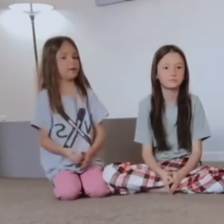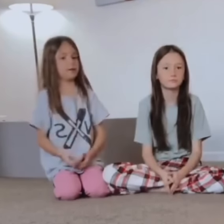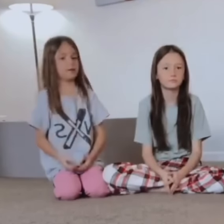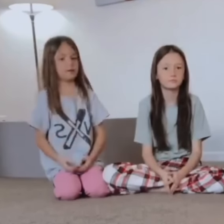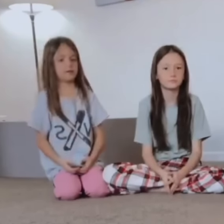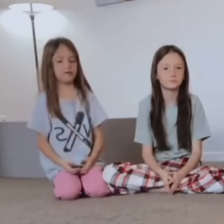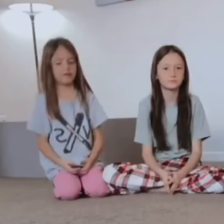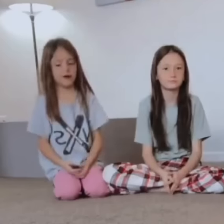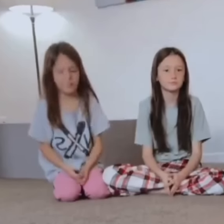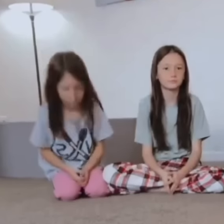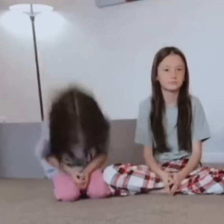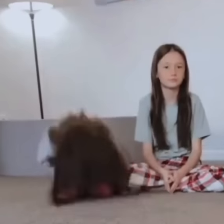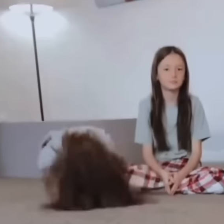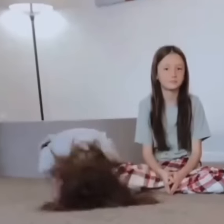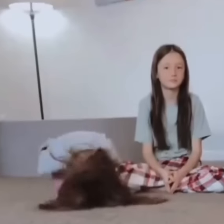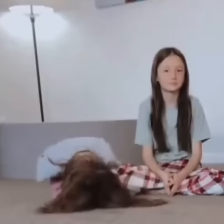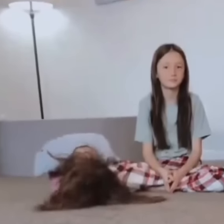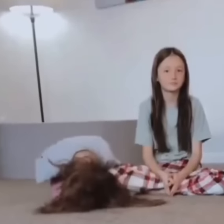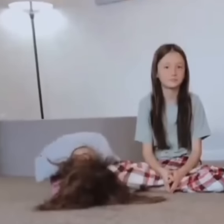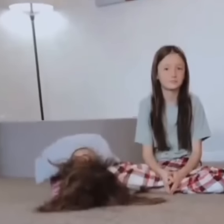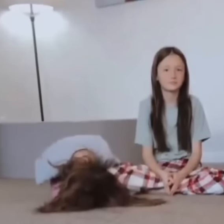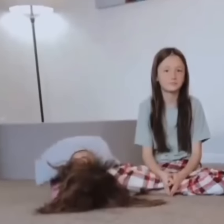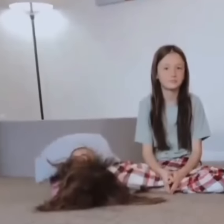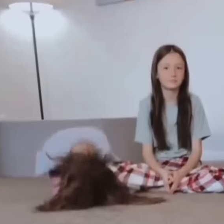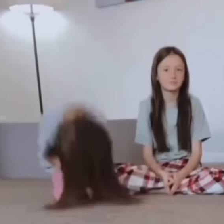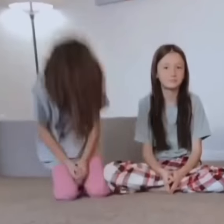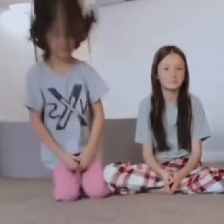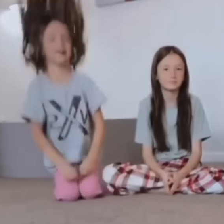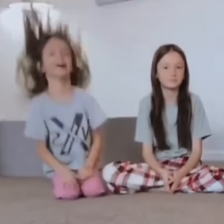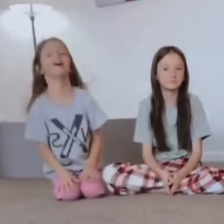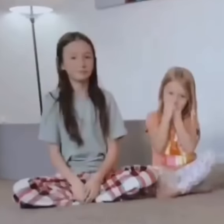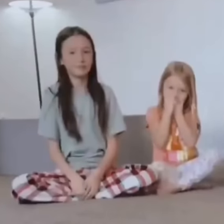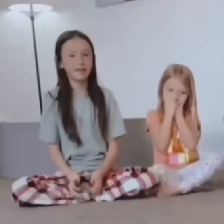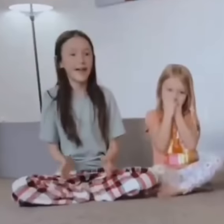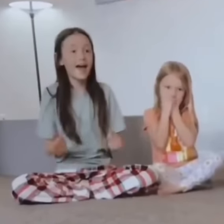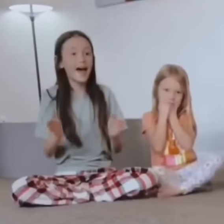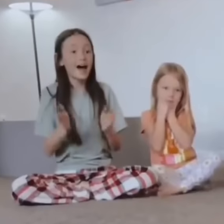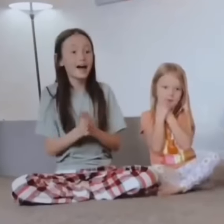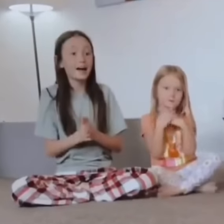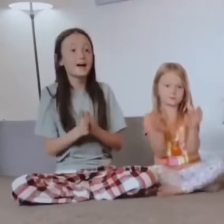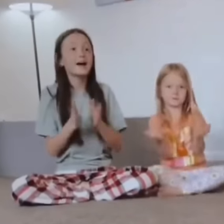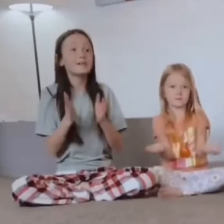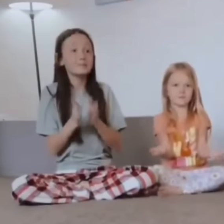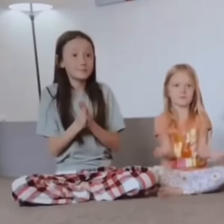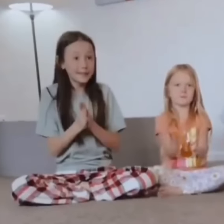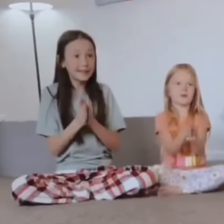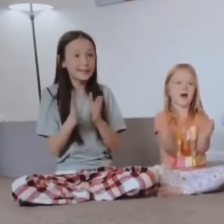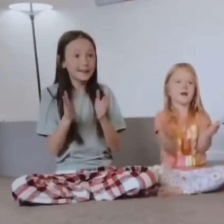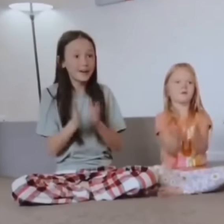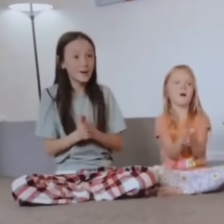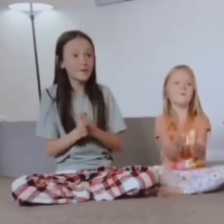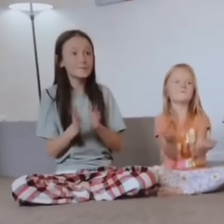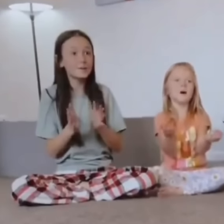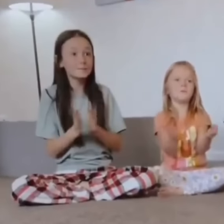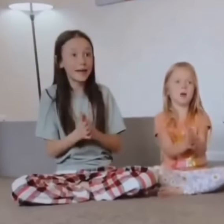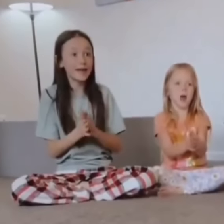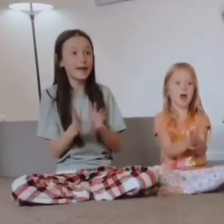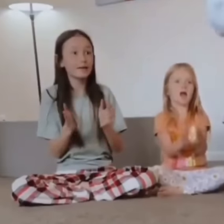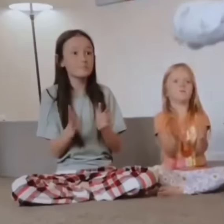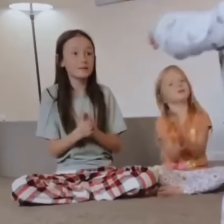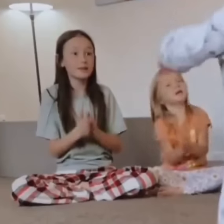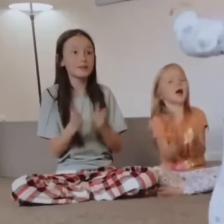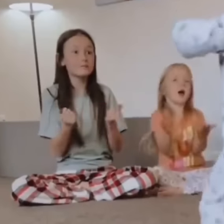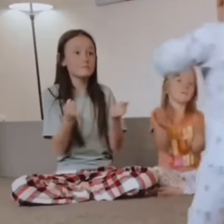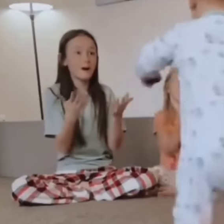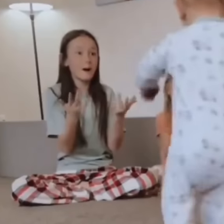mesa Vamos trocar de novo de posição vamos ver o que vai acontecer agora foi pro meio vamos ver se era foi só